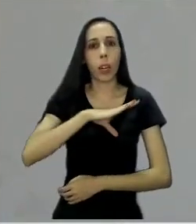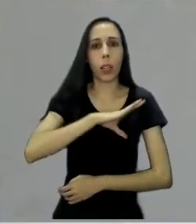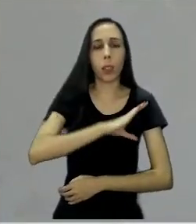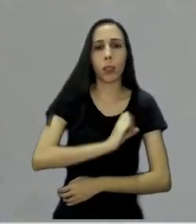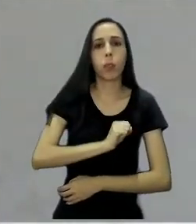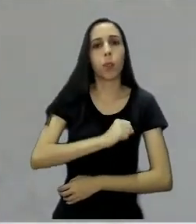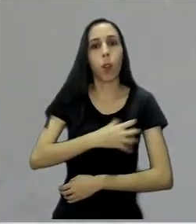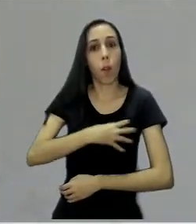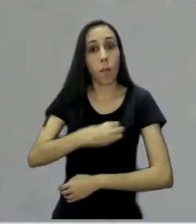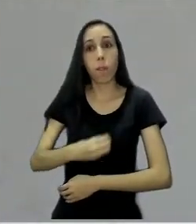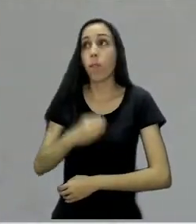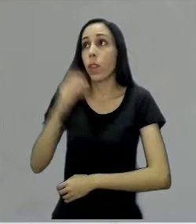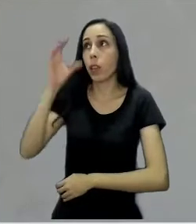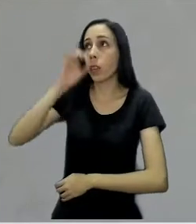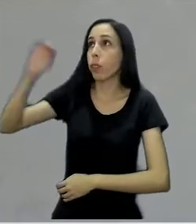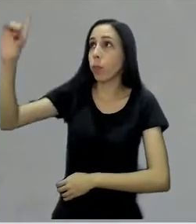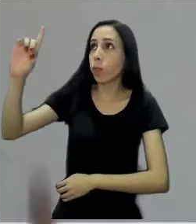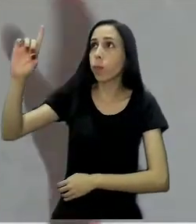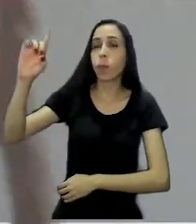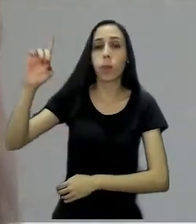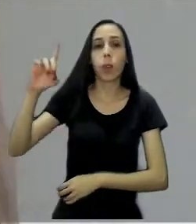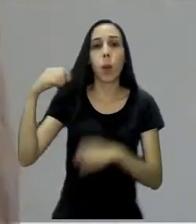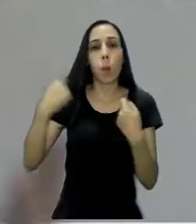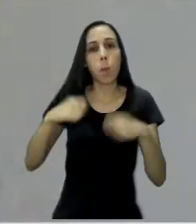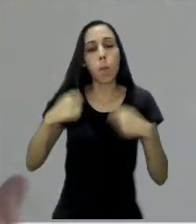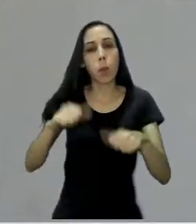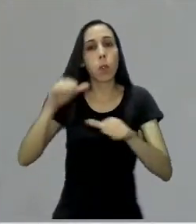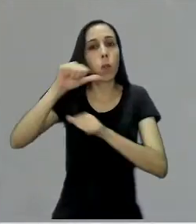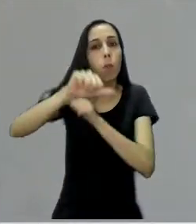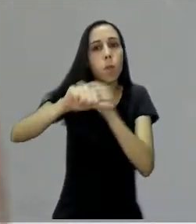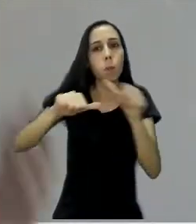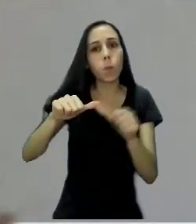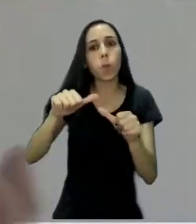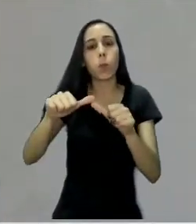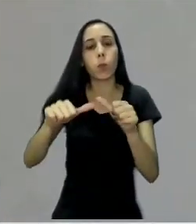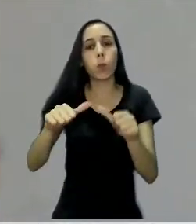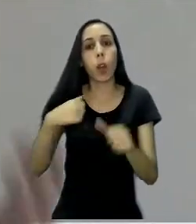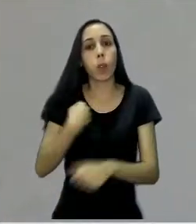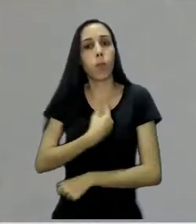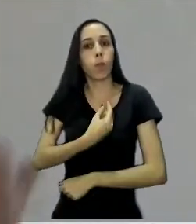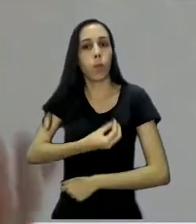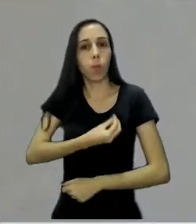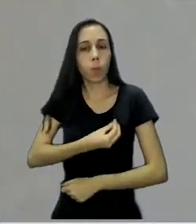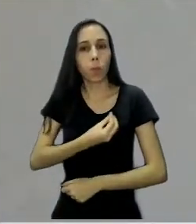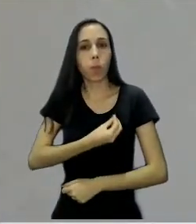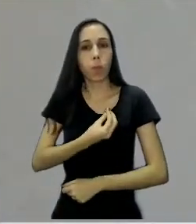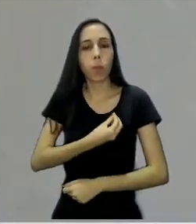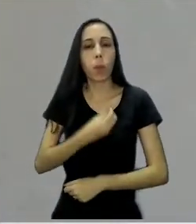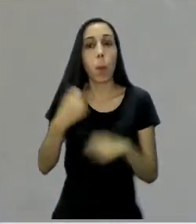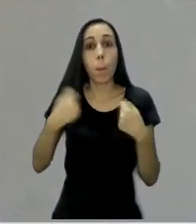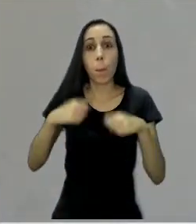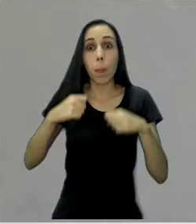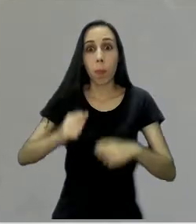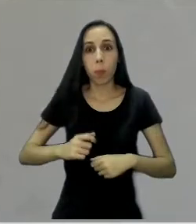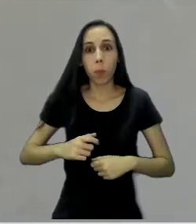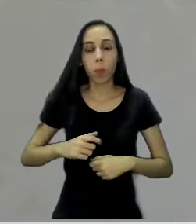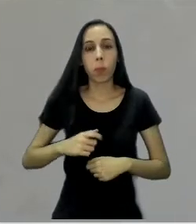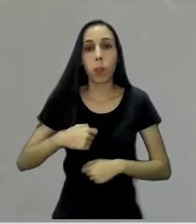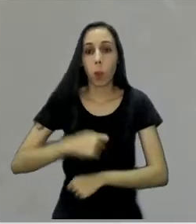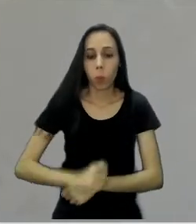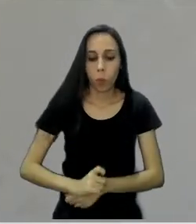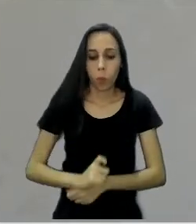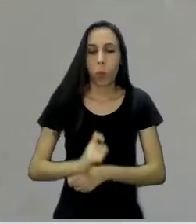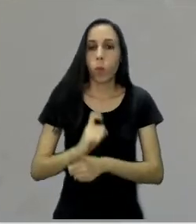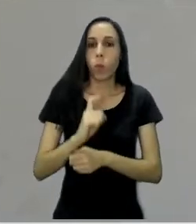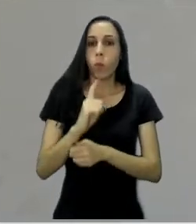nossa esperança. E isso deve impactar, deve mudar a nossa vida, deve